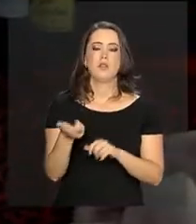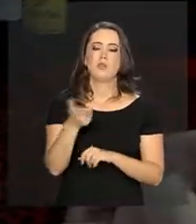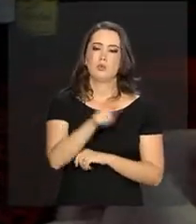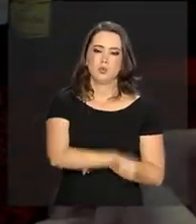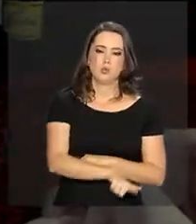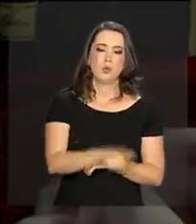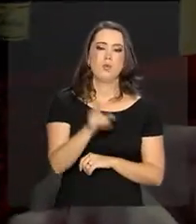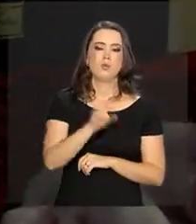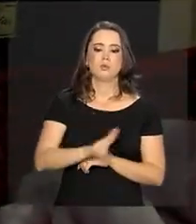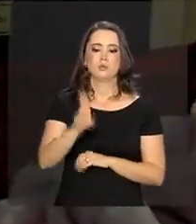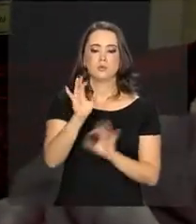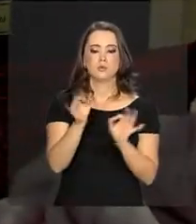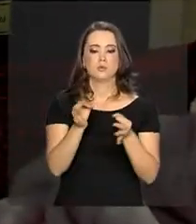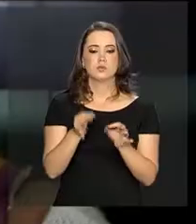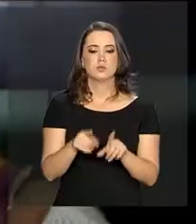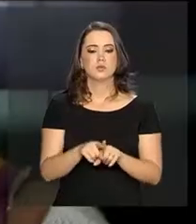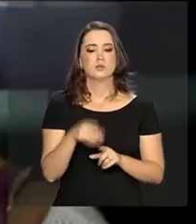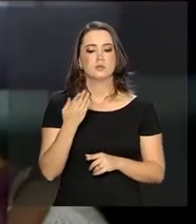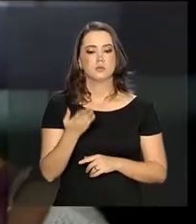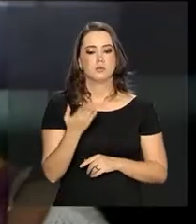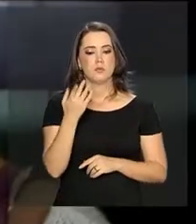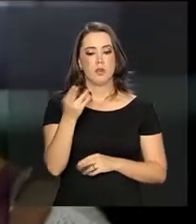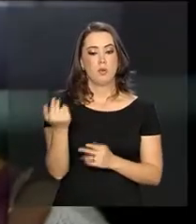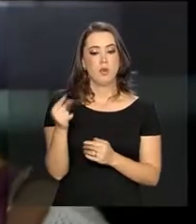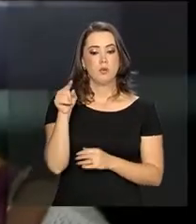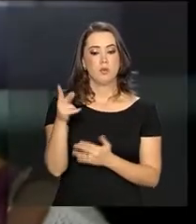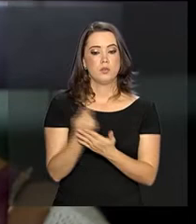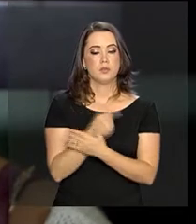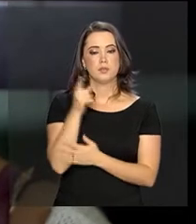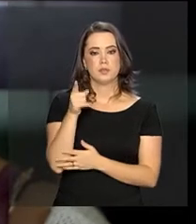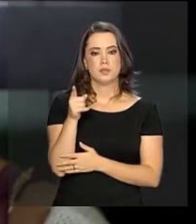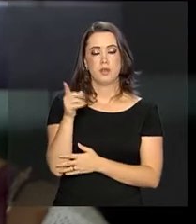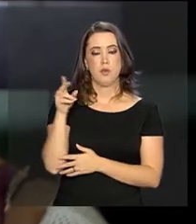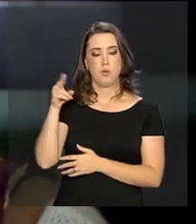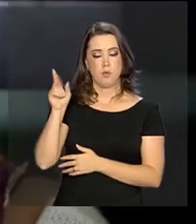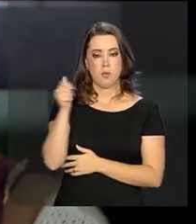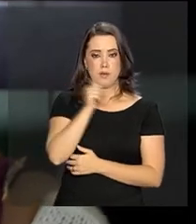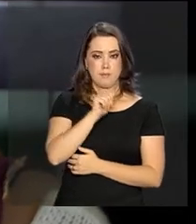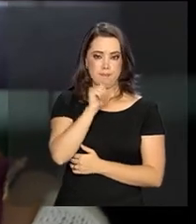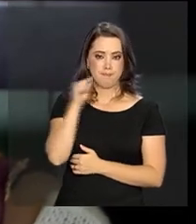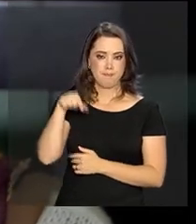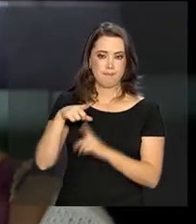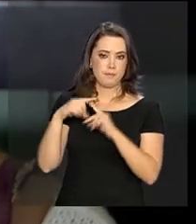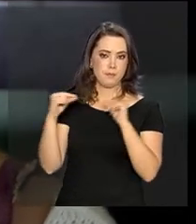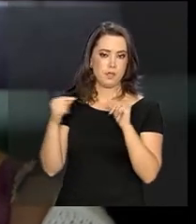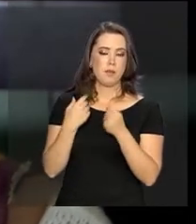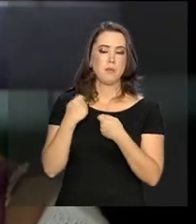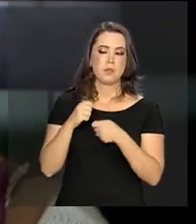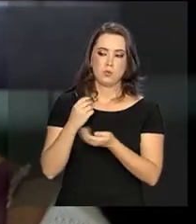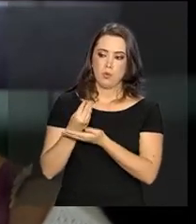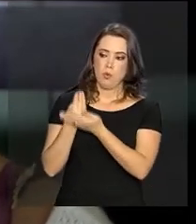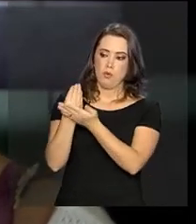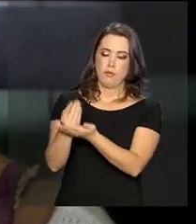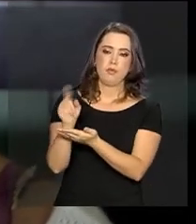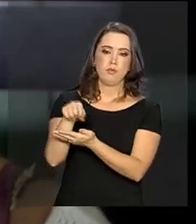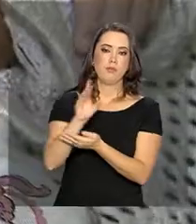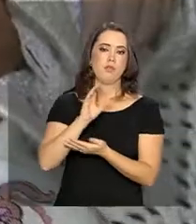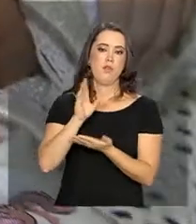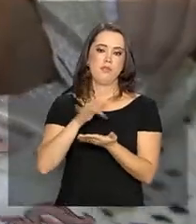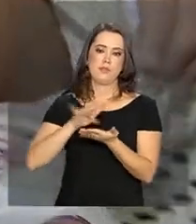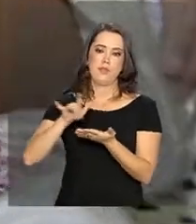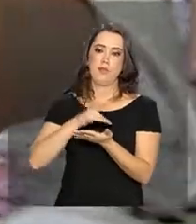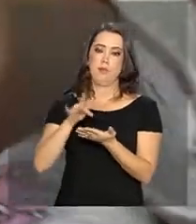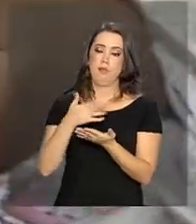mercado funcionando normalmente. Foi o que aconteceu com o INE, em Brasília, que teve de entregar a uma delegacia